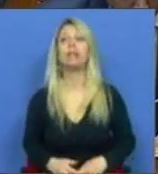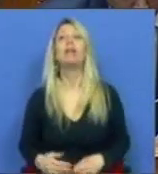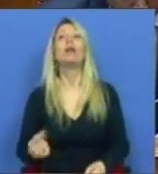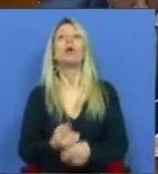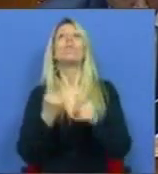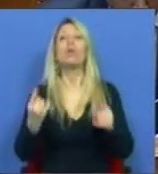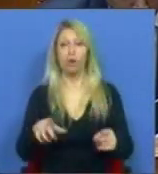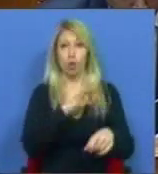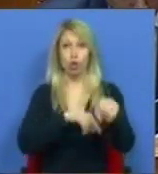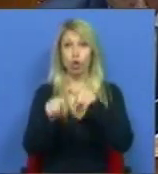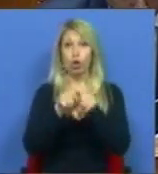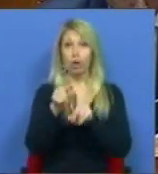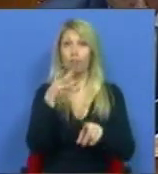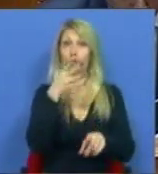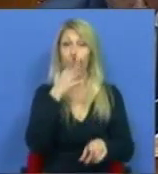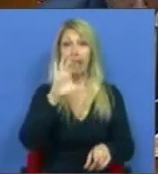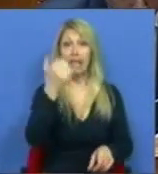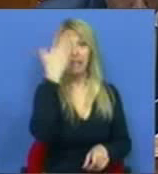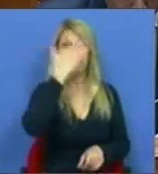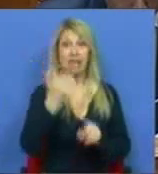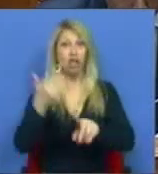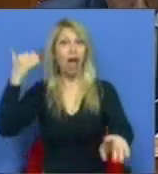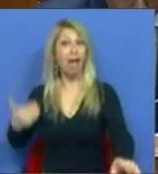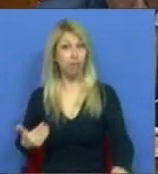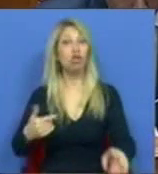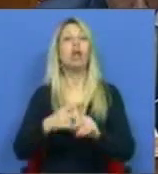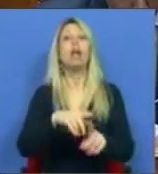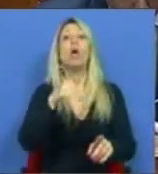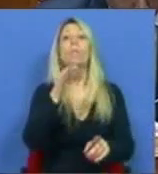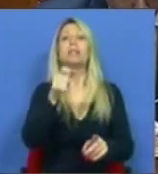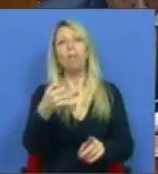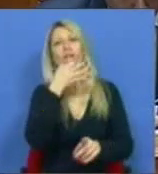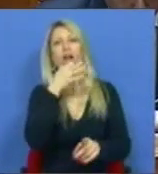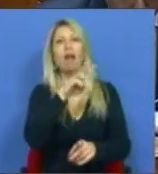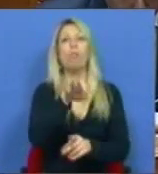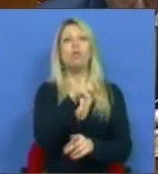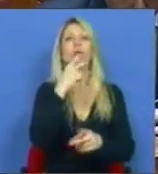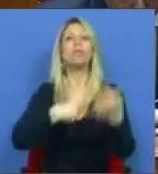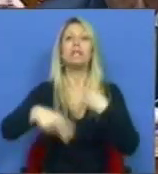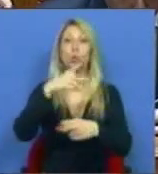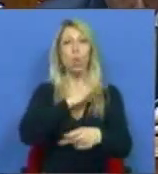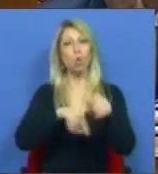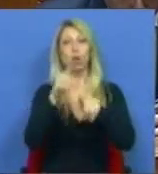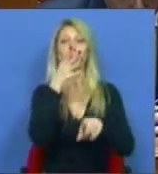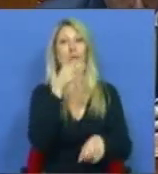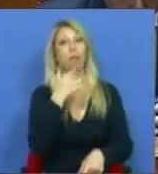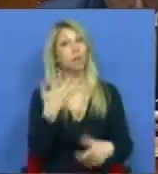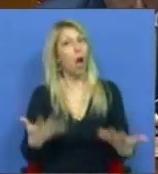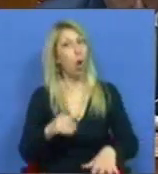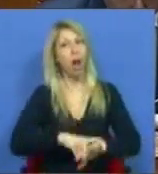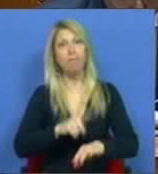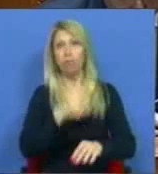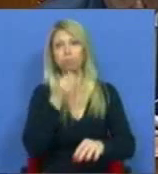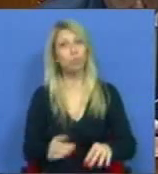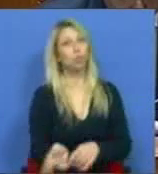Deputado, 15 dias antes, quando o Partido Comunista falava em moções de censura, o Sr. Deputado dizia essa moção de censura não é oportuna. 15